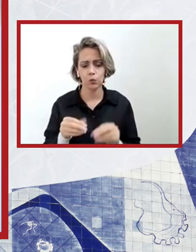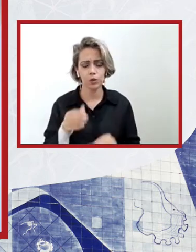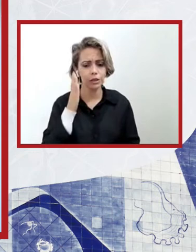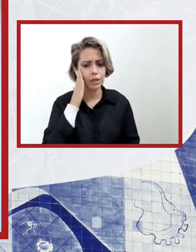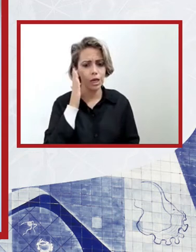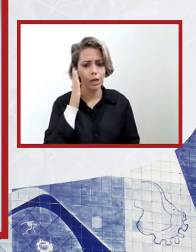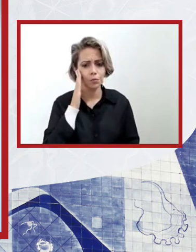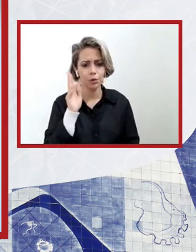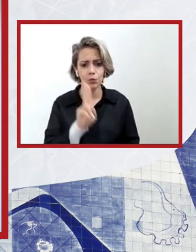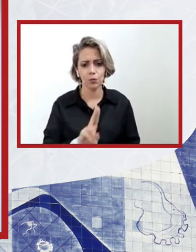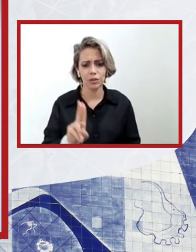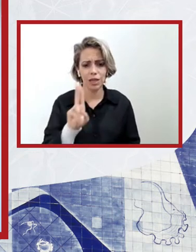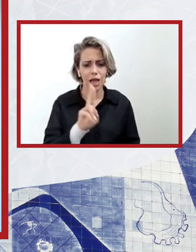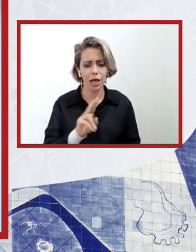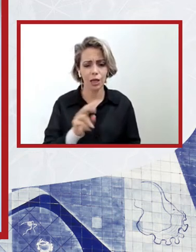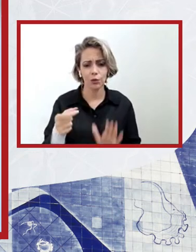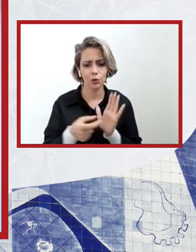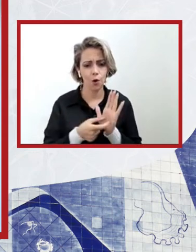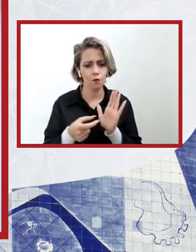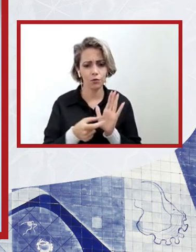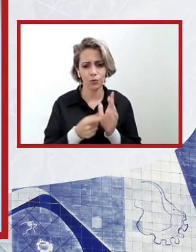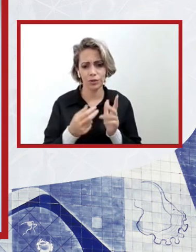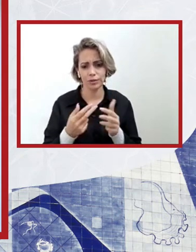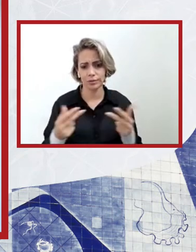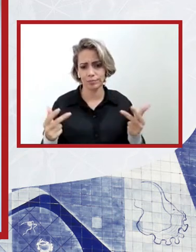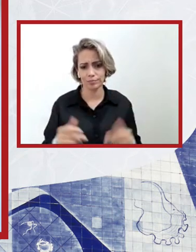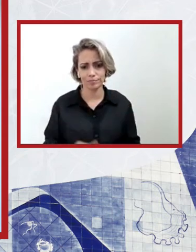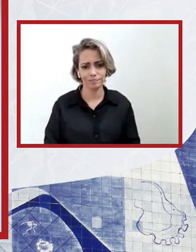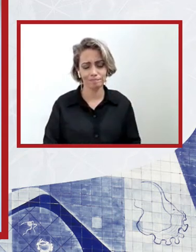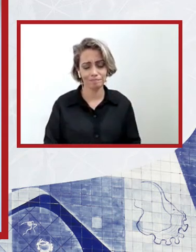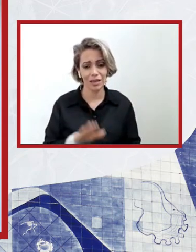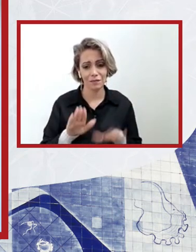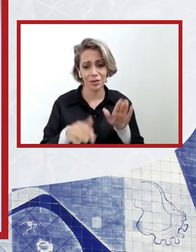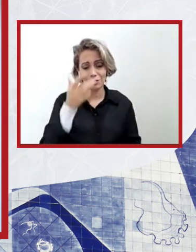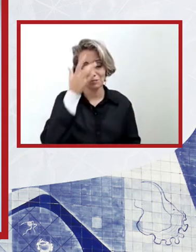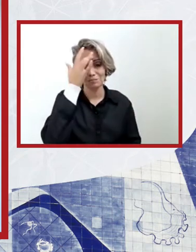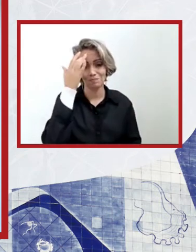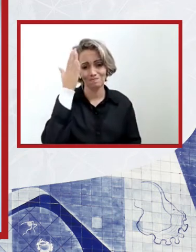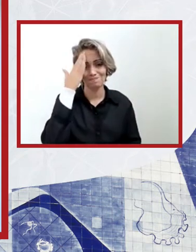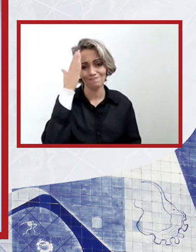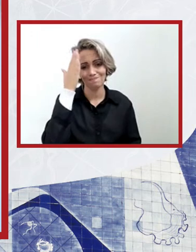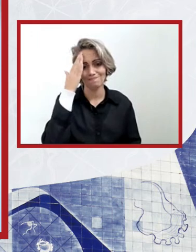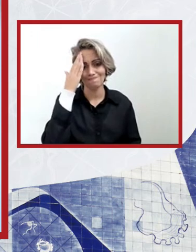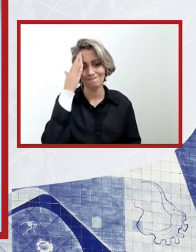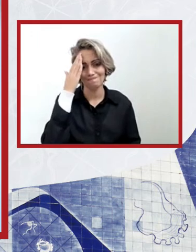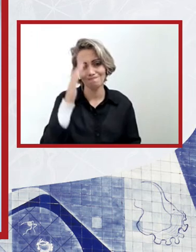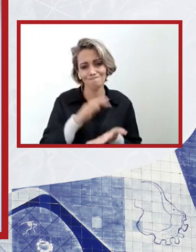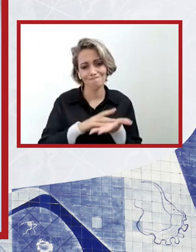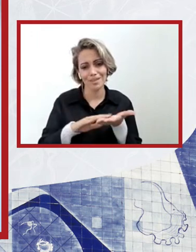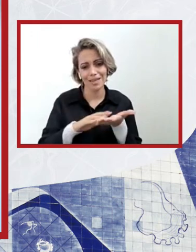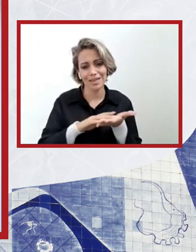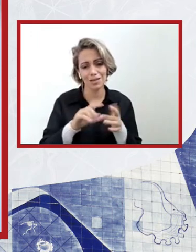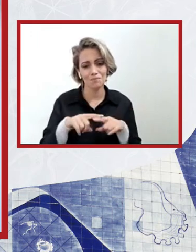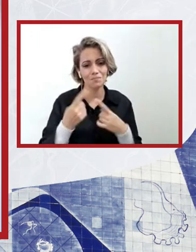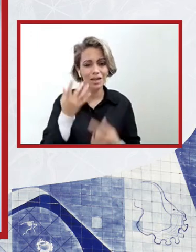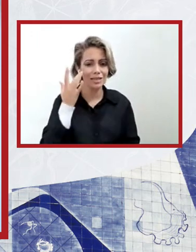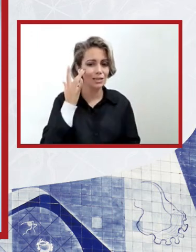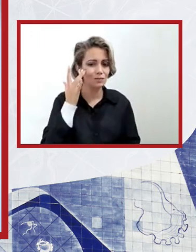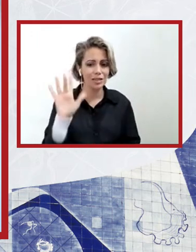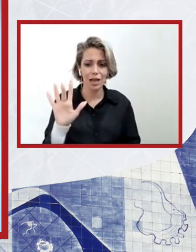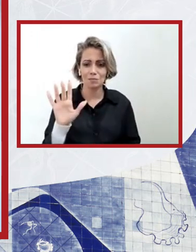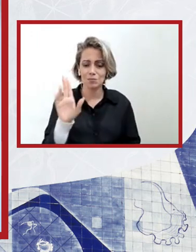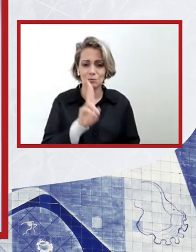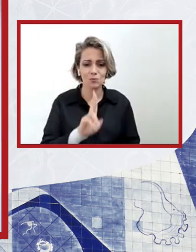os softwares, né? Então, às vezes a pessoa sabe o Braille, mas não sabe utilizar os